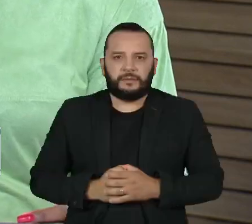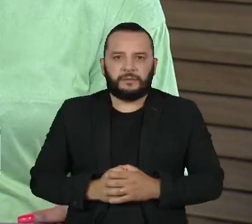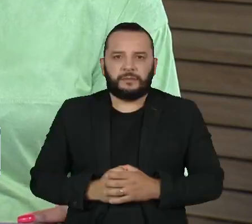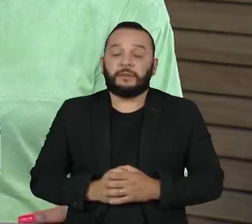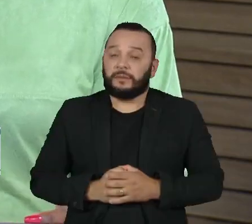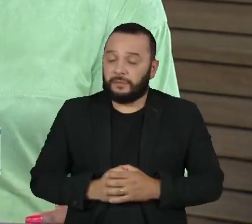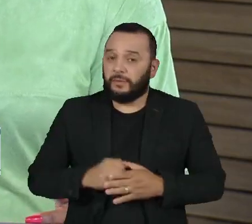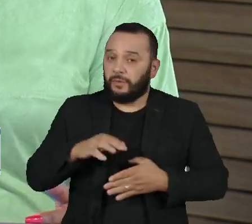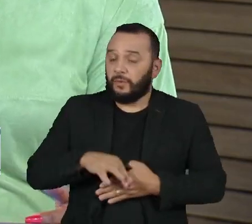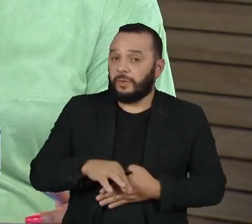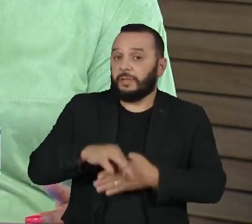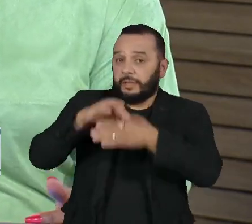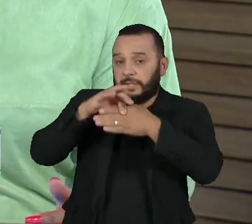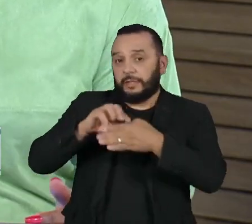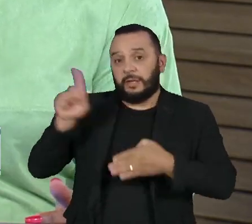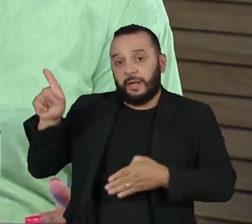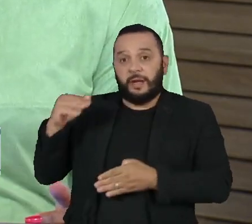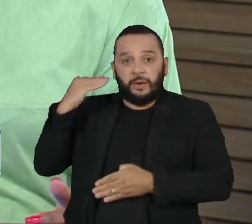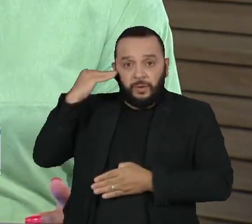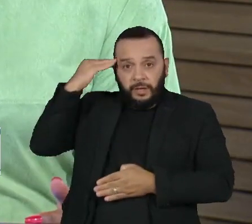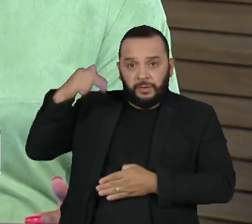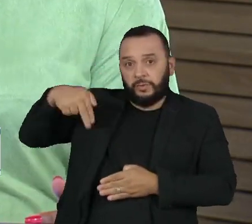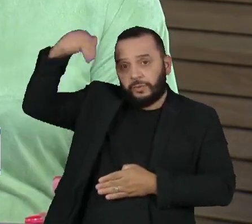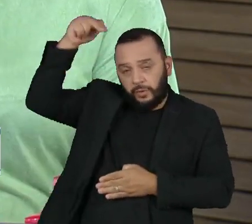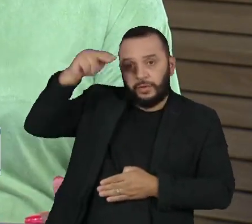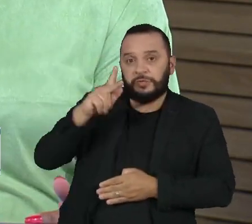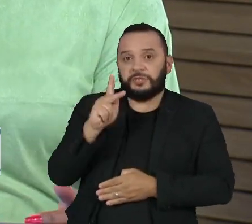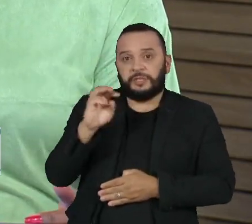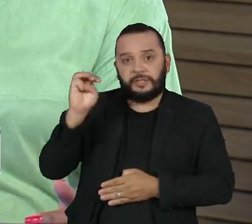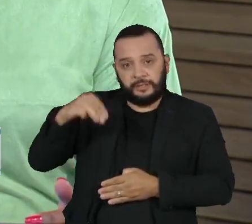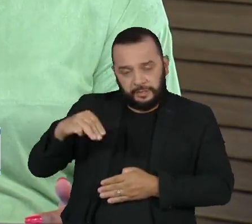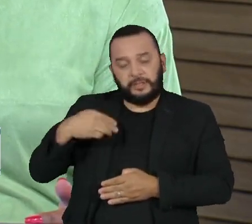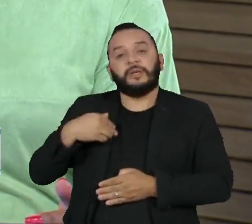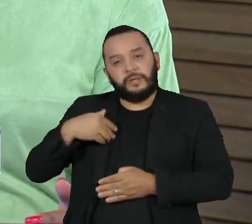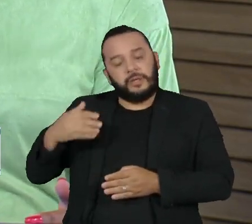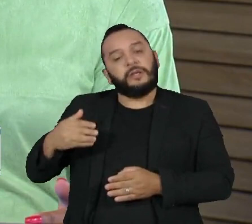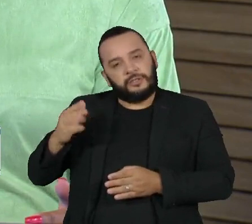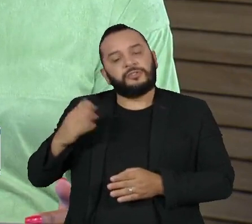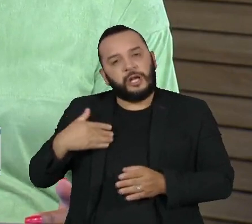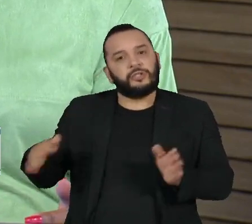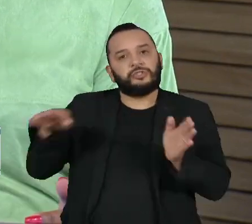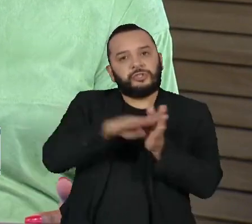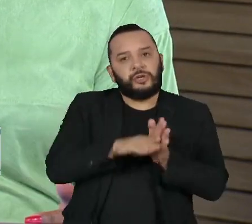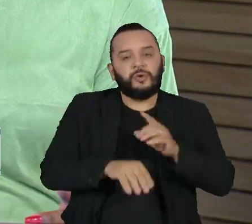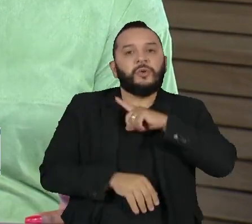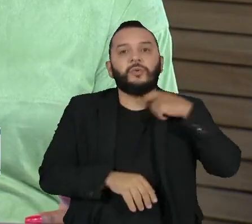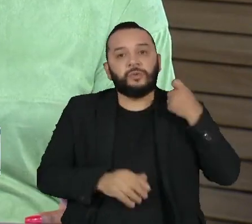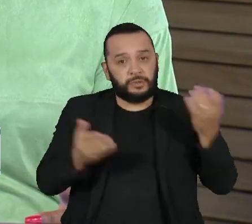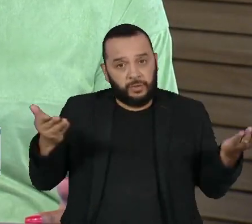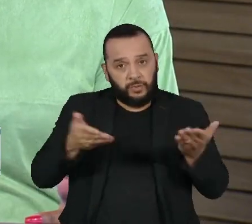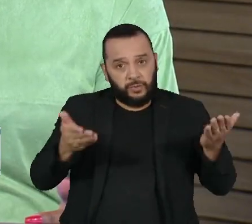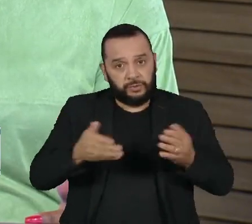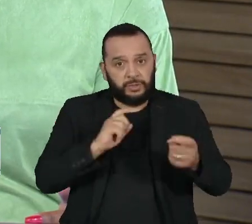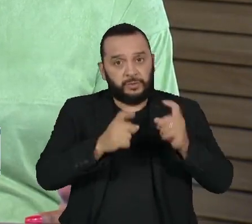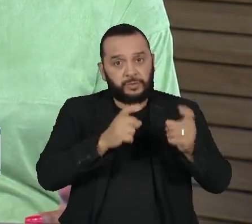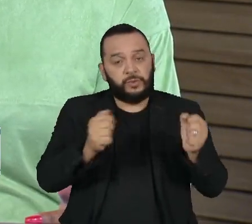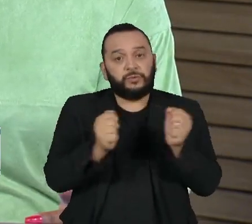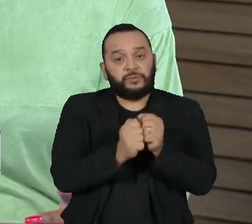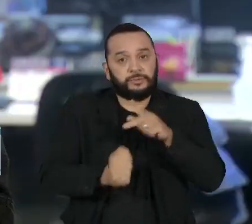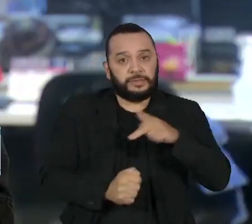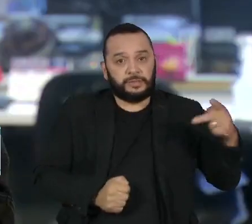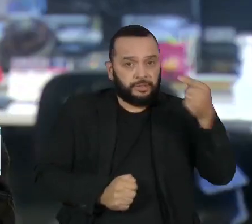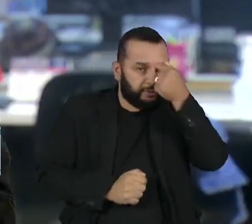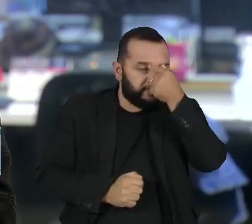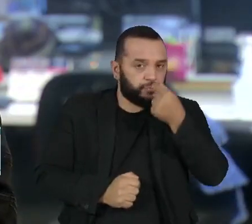o líder norte-coreano Quinn 1 chegou na Rússia hoje e deve se reunir em breve com o presidente Vladimir